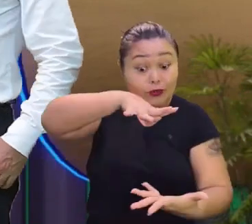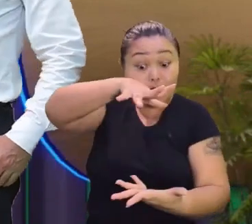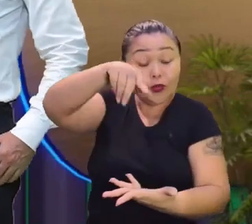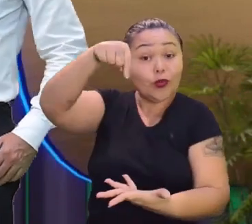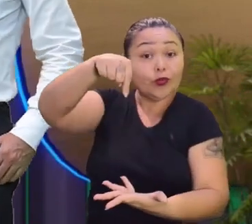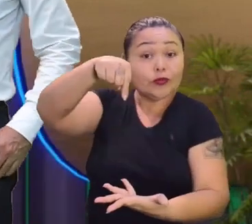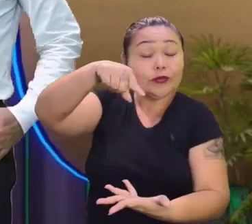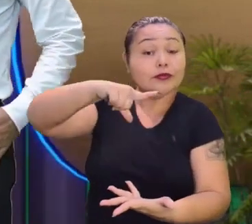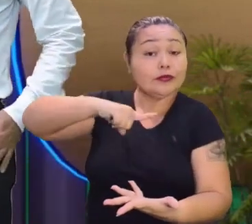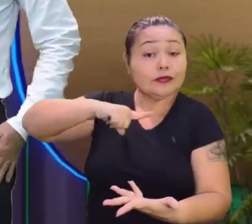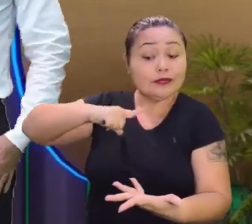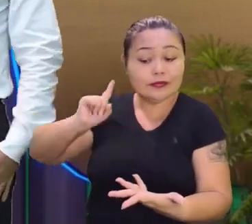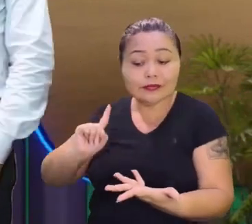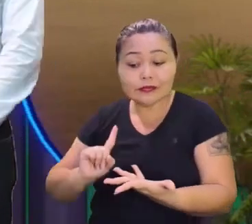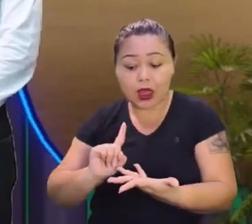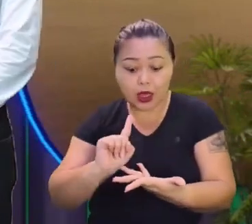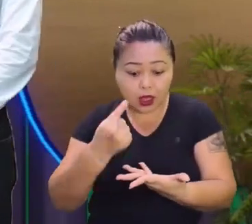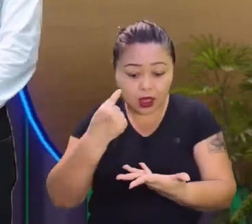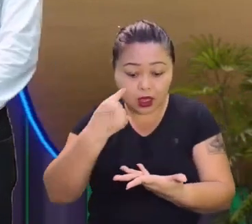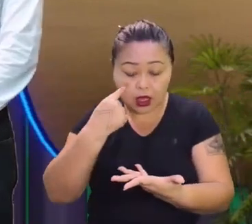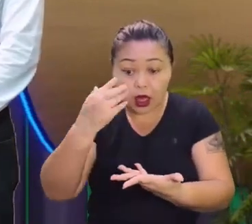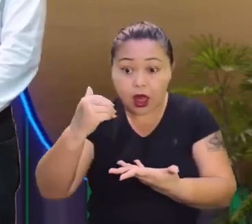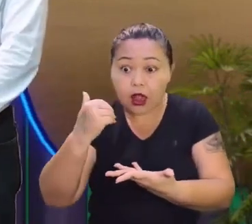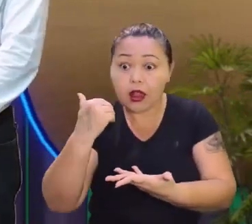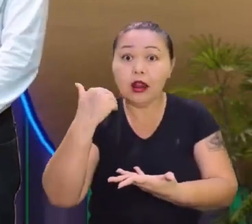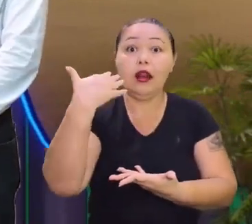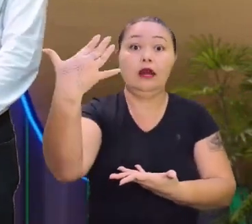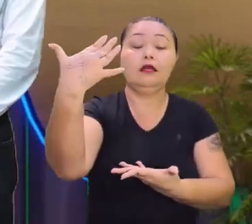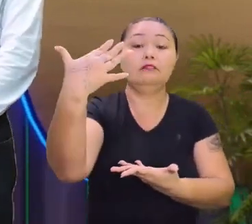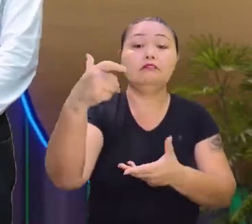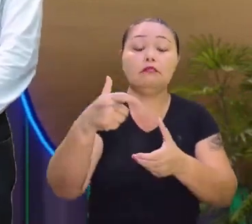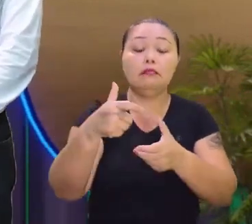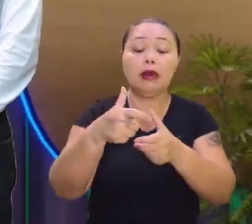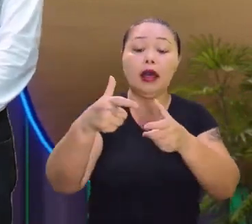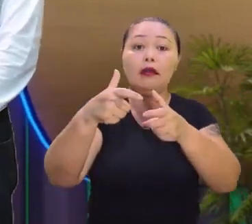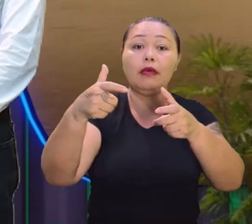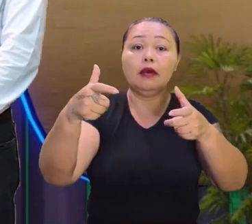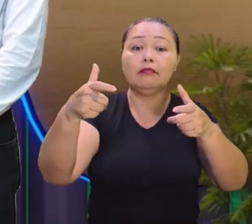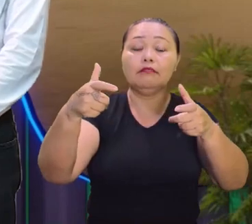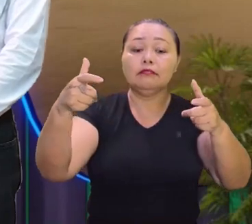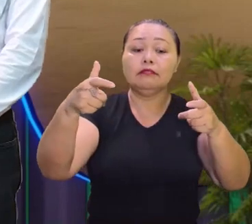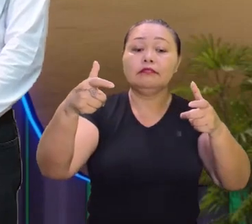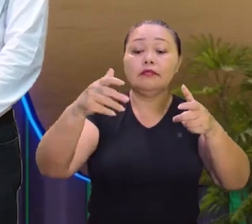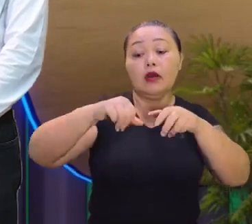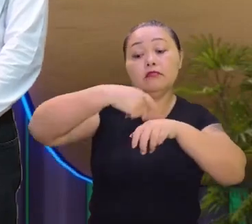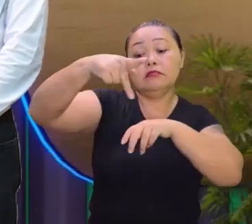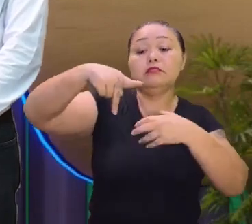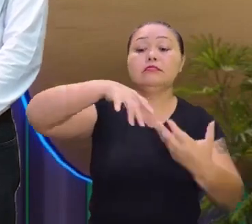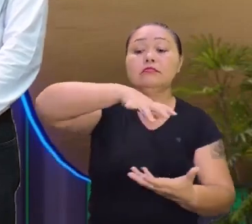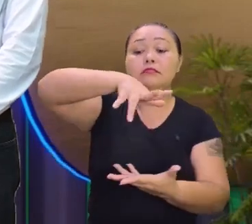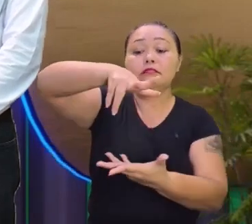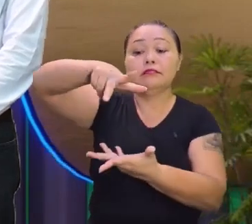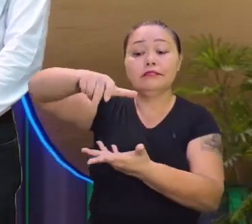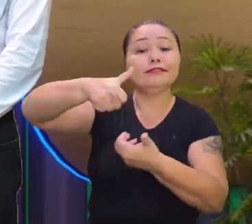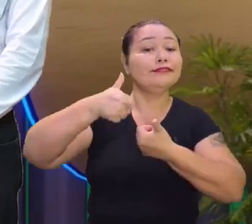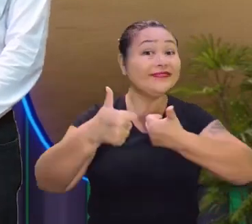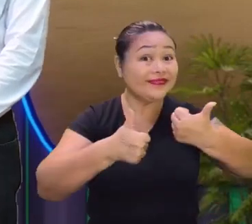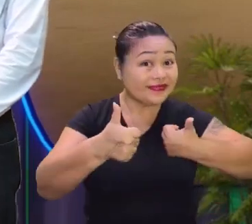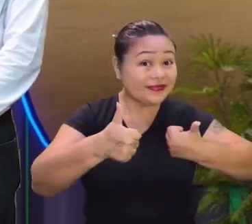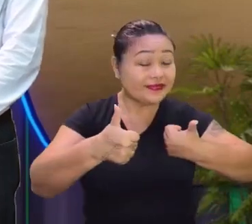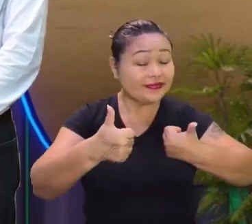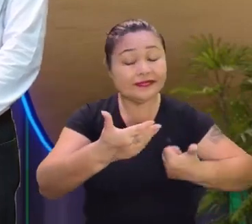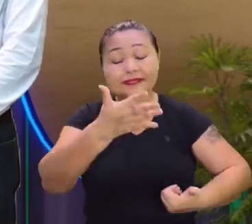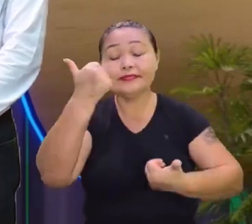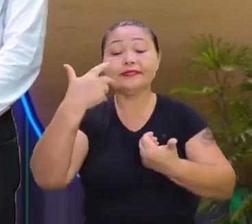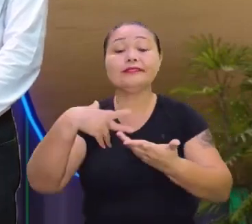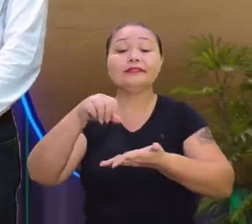Jorge, a gente tem que sempre olhar além nessa escala nacional e até mesmo na escala global. Perfeito. Beleza, galera?